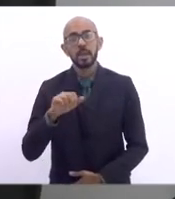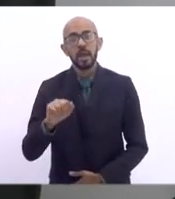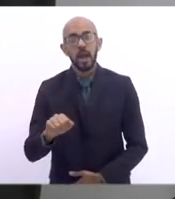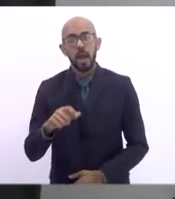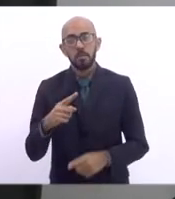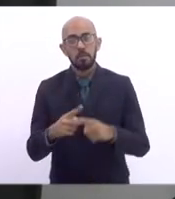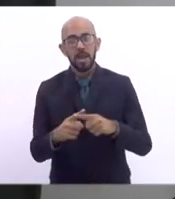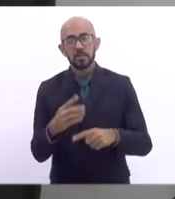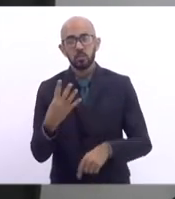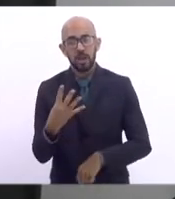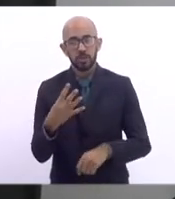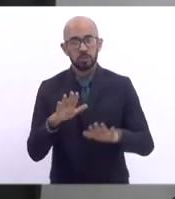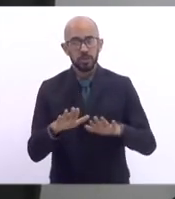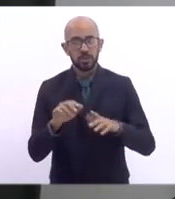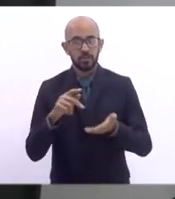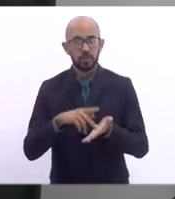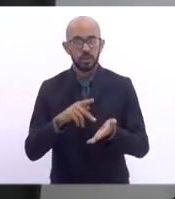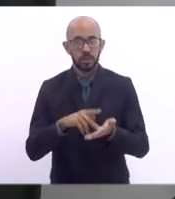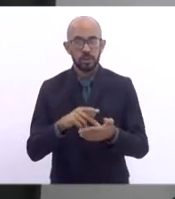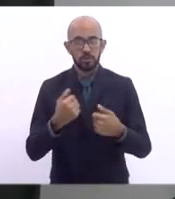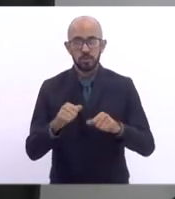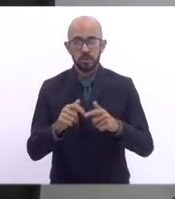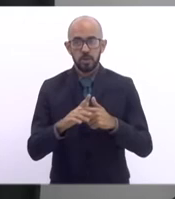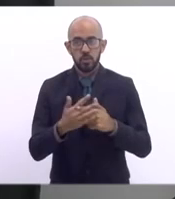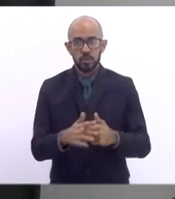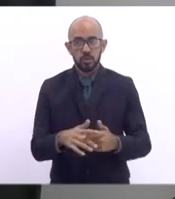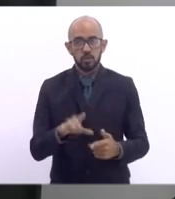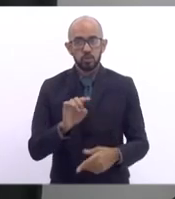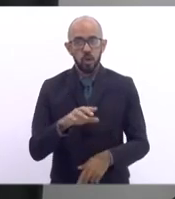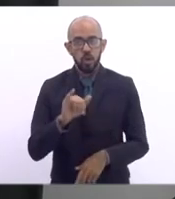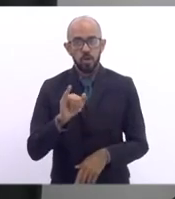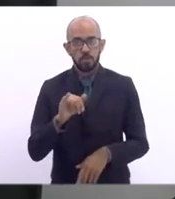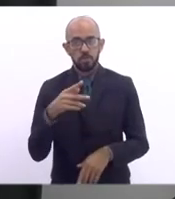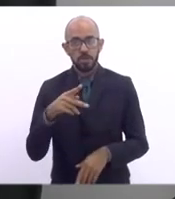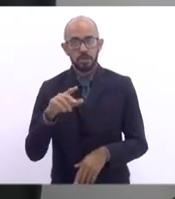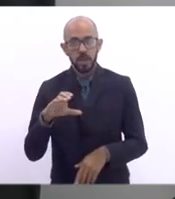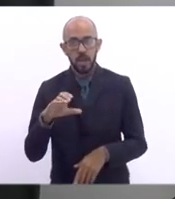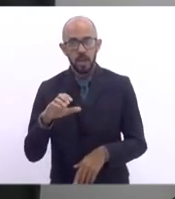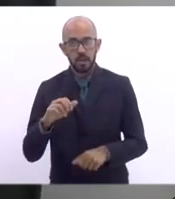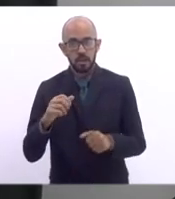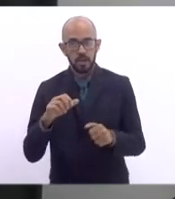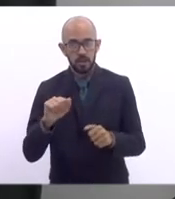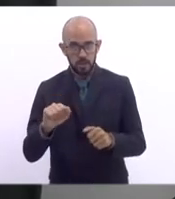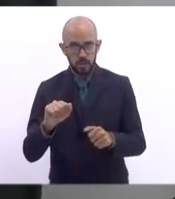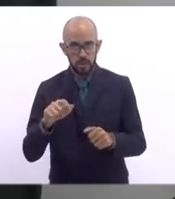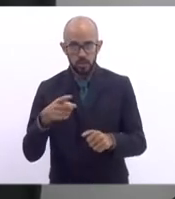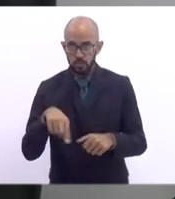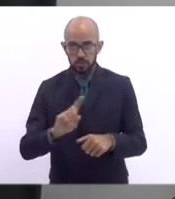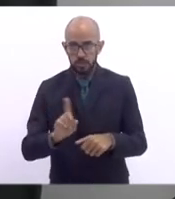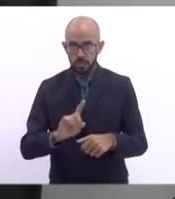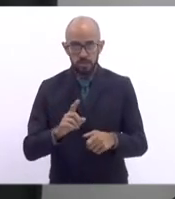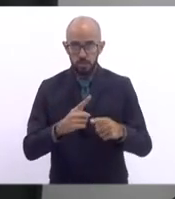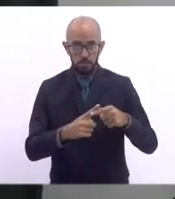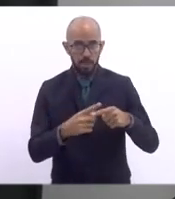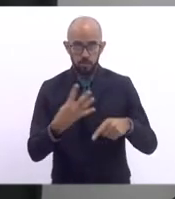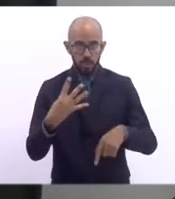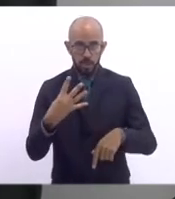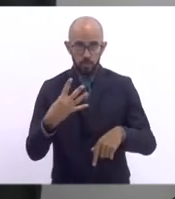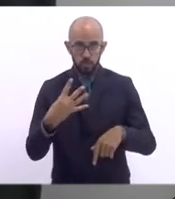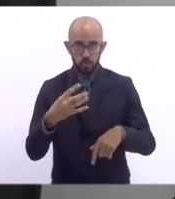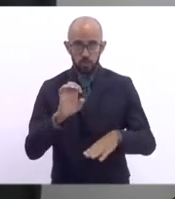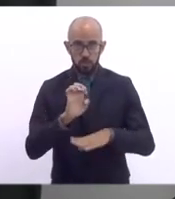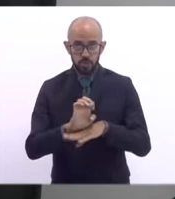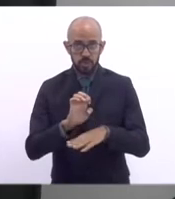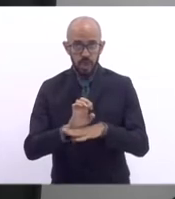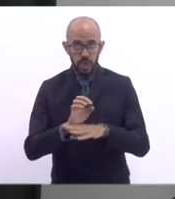verdade tinha que só corrigir o IPCA não tinha que ter nem mais quatro o Cristão vai fazer também é um